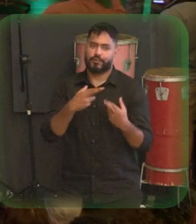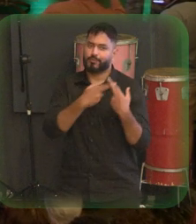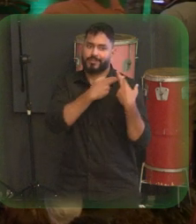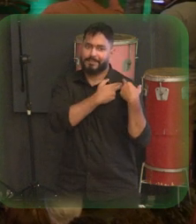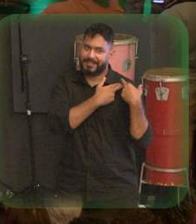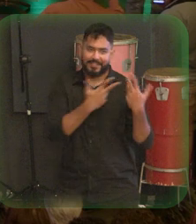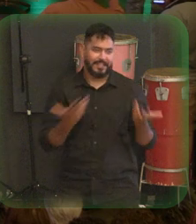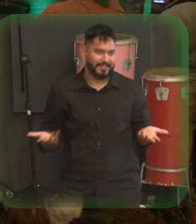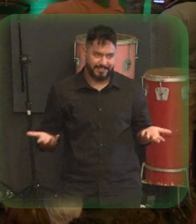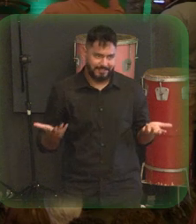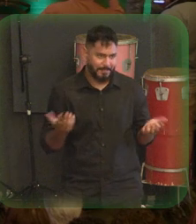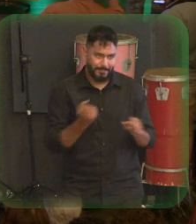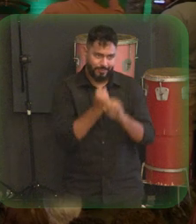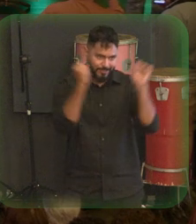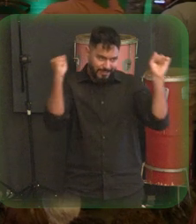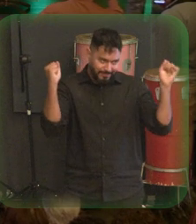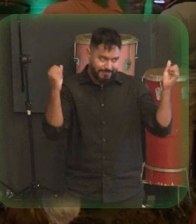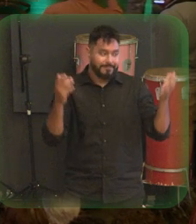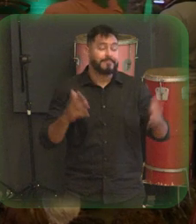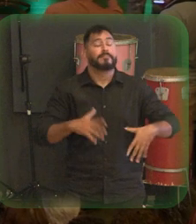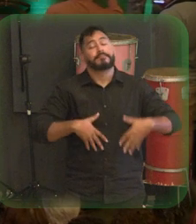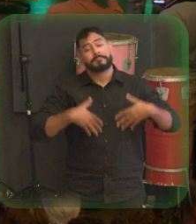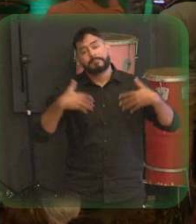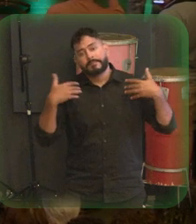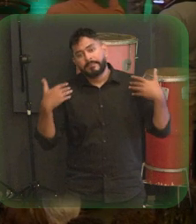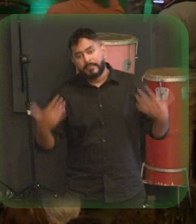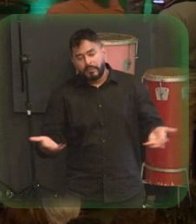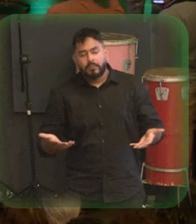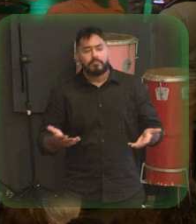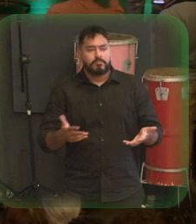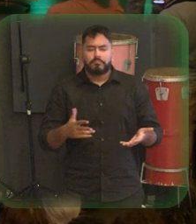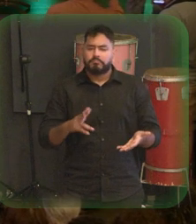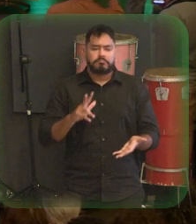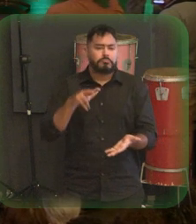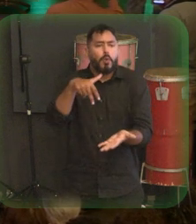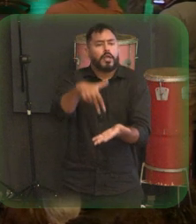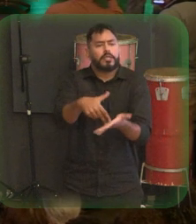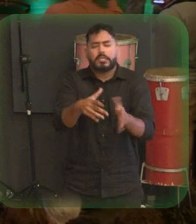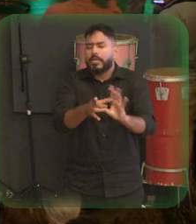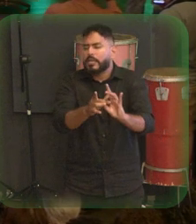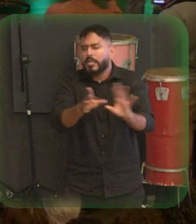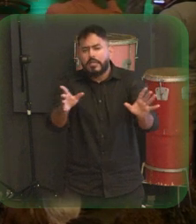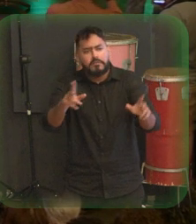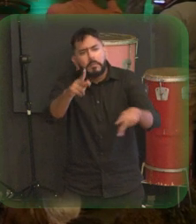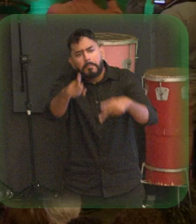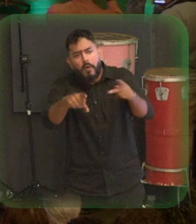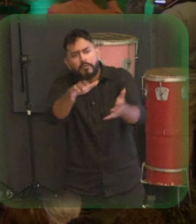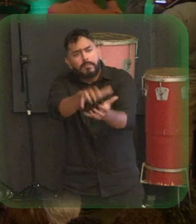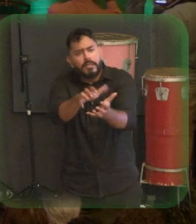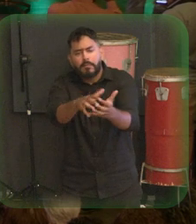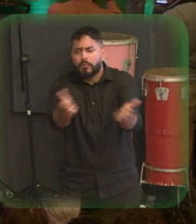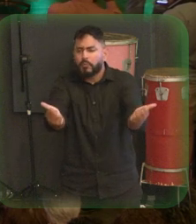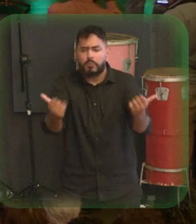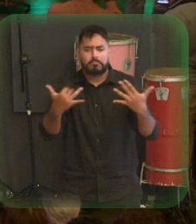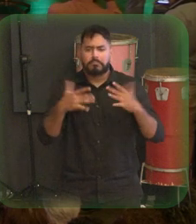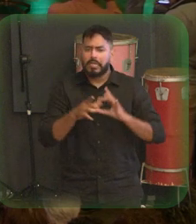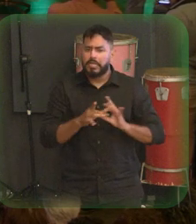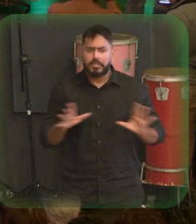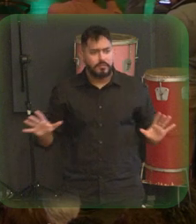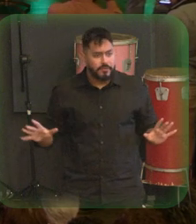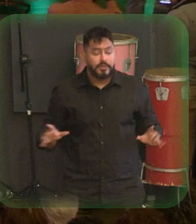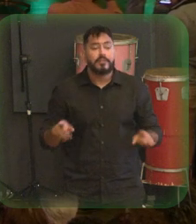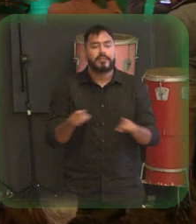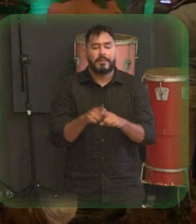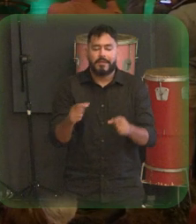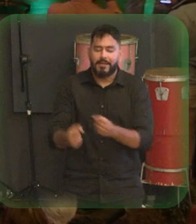vai sair disso. Então eu quero me colocar à disposição do povo de Pernambuco. Quero mandar um abraço aqui, deixar o abraço do